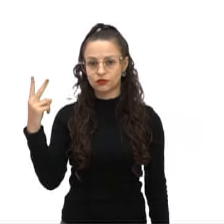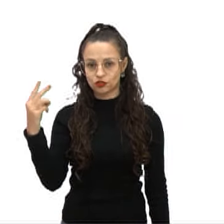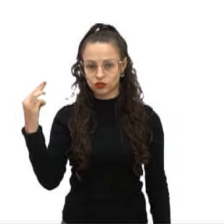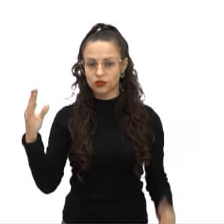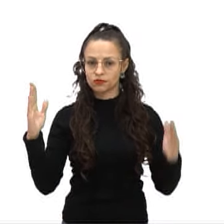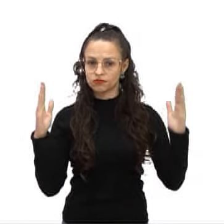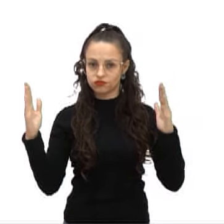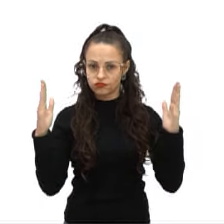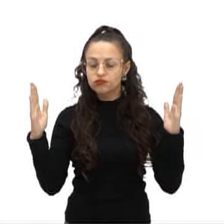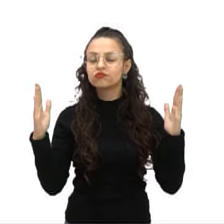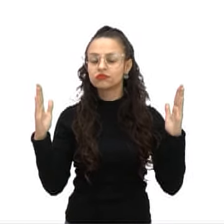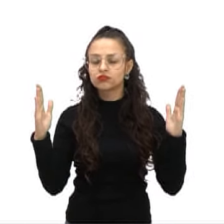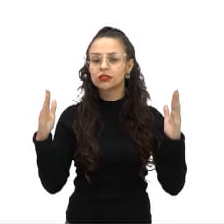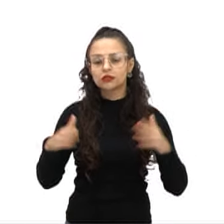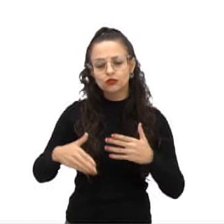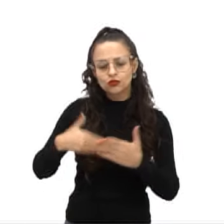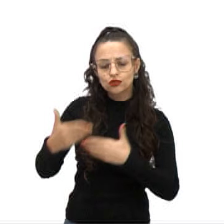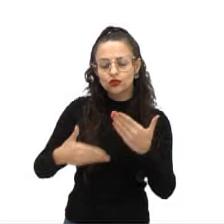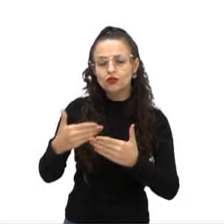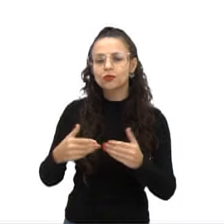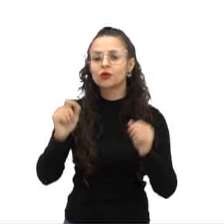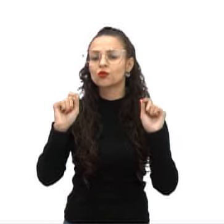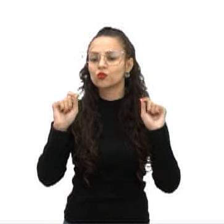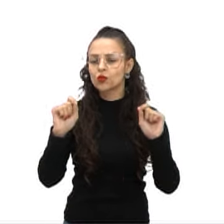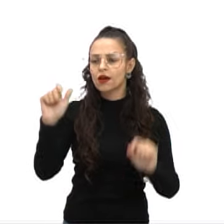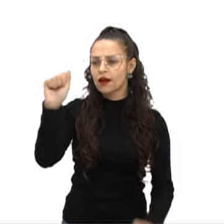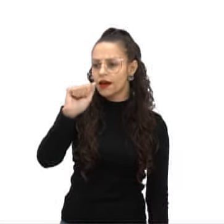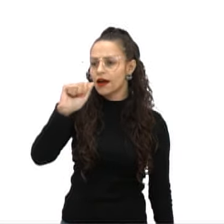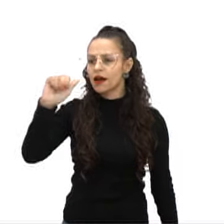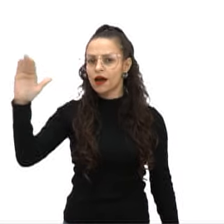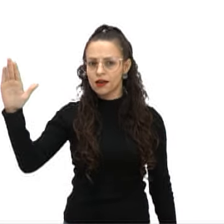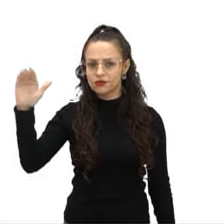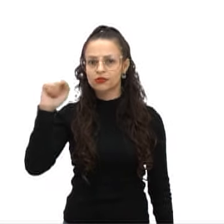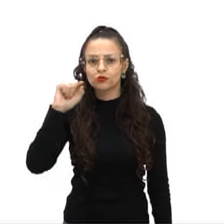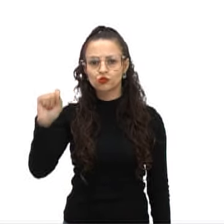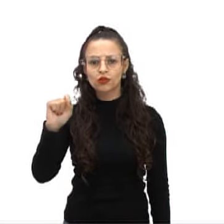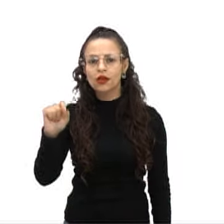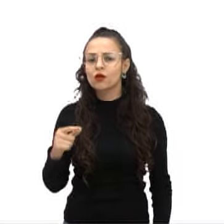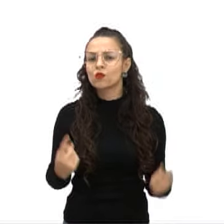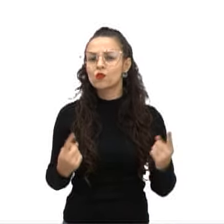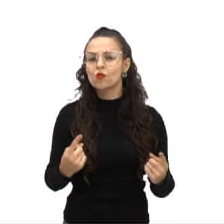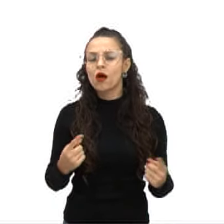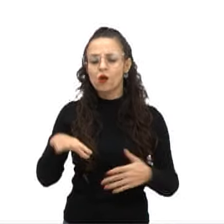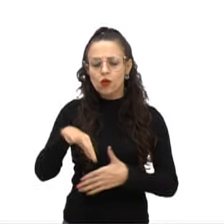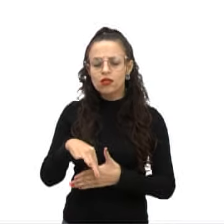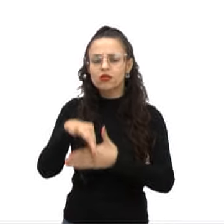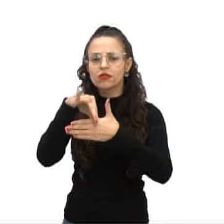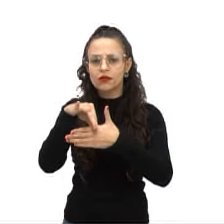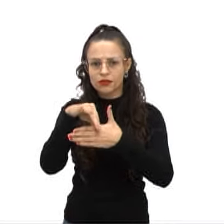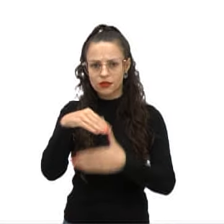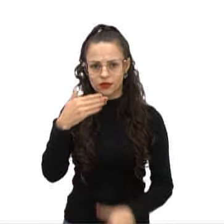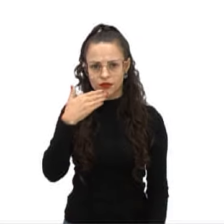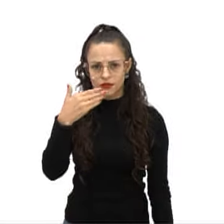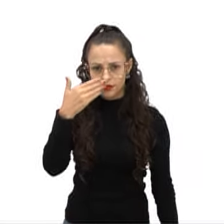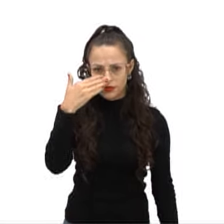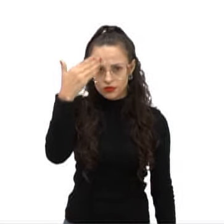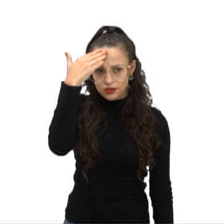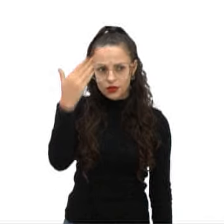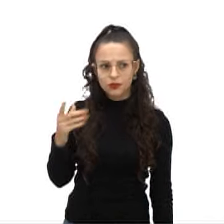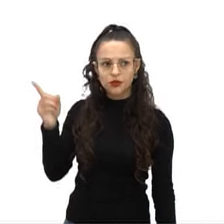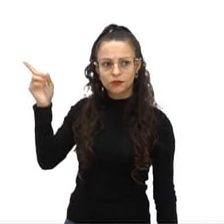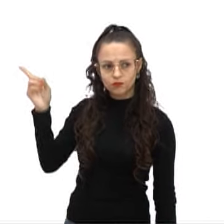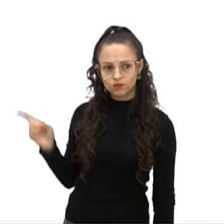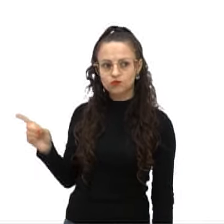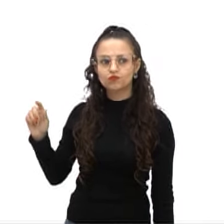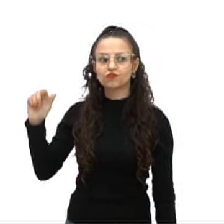sultanato muçulmano desenvolvido na região da Ásia Menor. Estamos falando de qual liderança islâmica? O Califado Omíada, que a